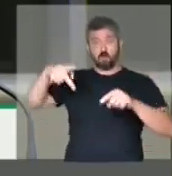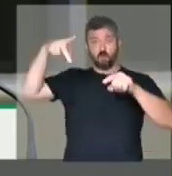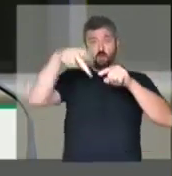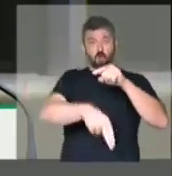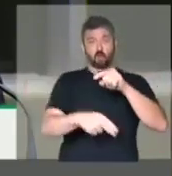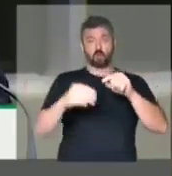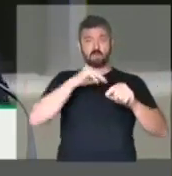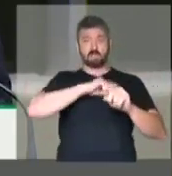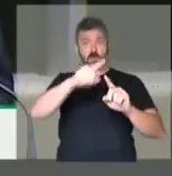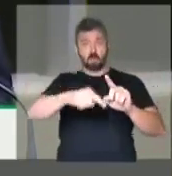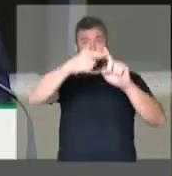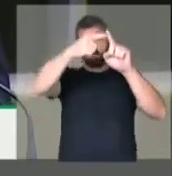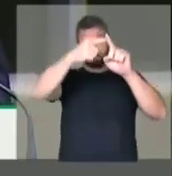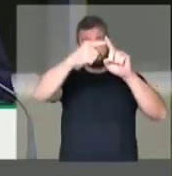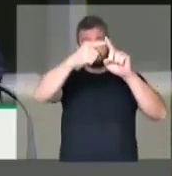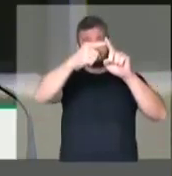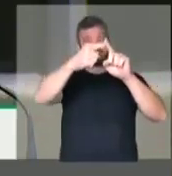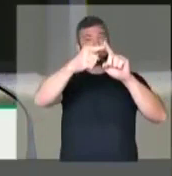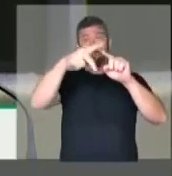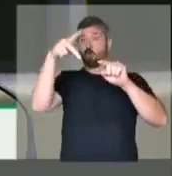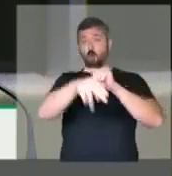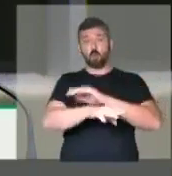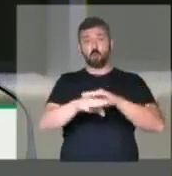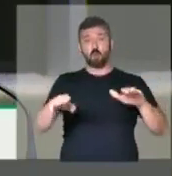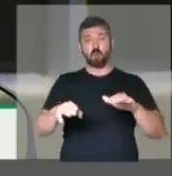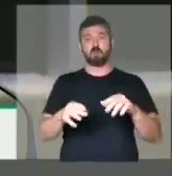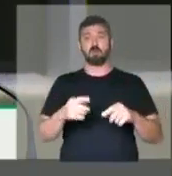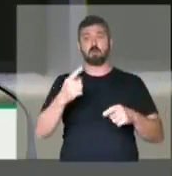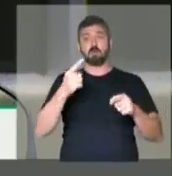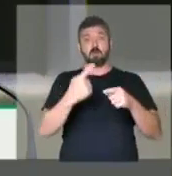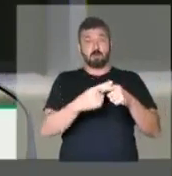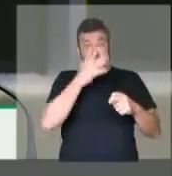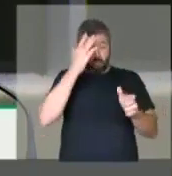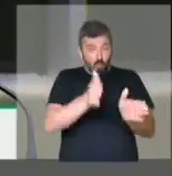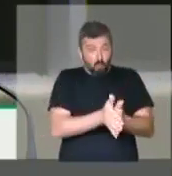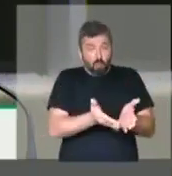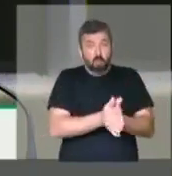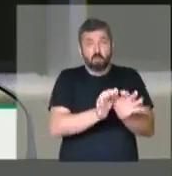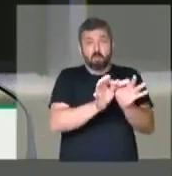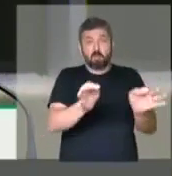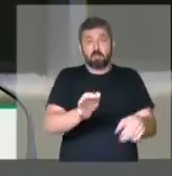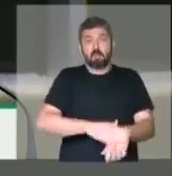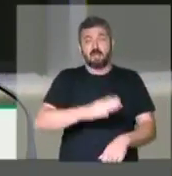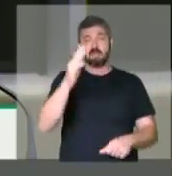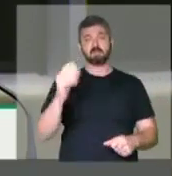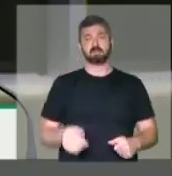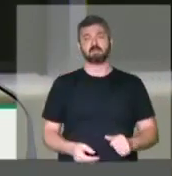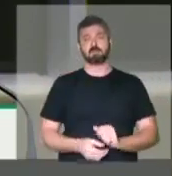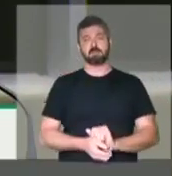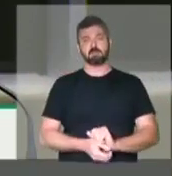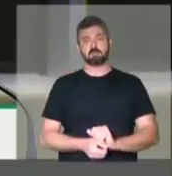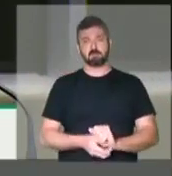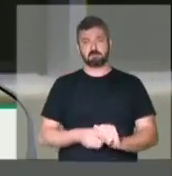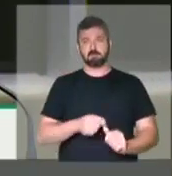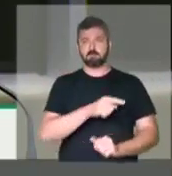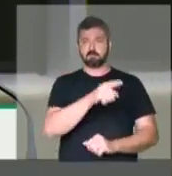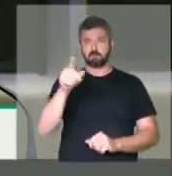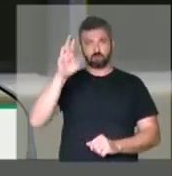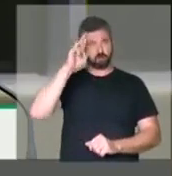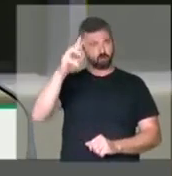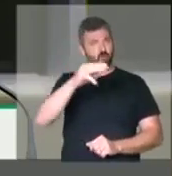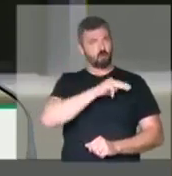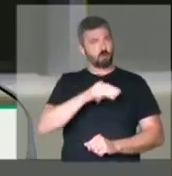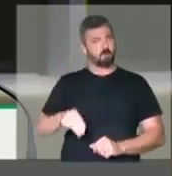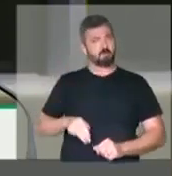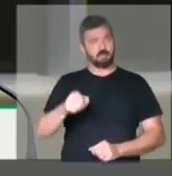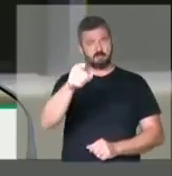cortou o aumento do salário mínimo, que é para as pessoas mais simples e humildes. Saiba, senhor